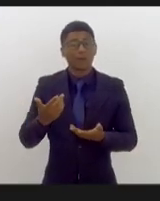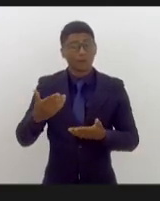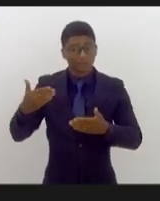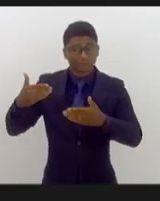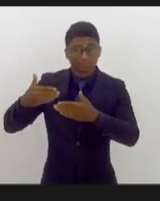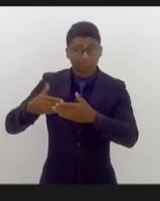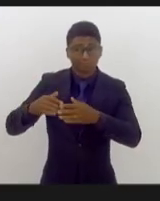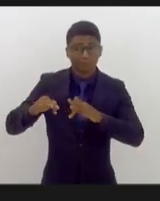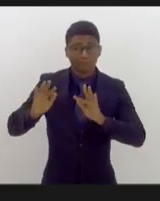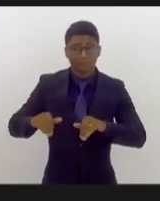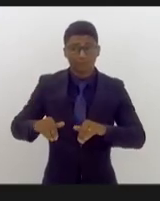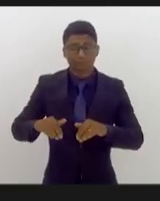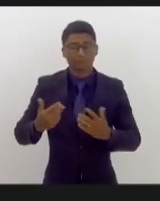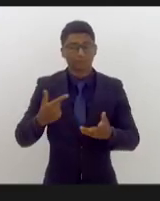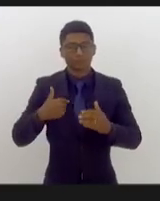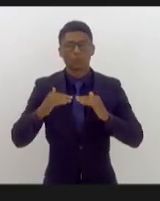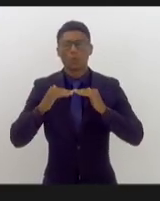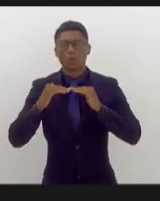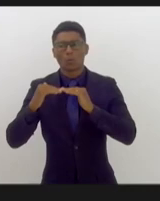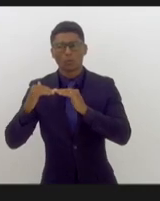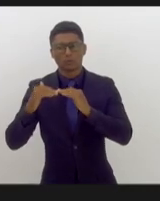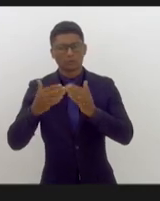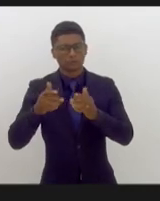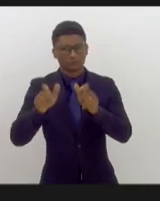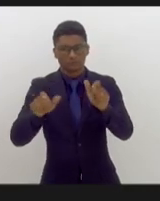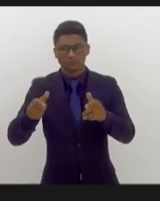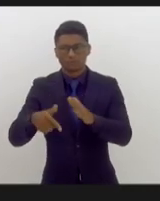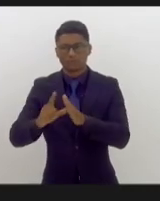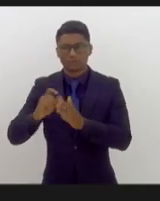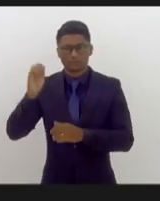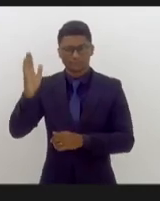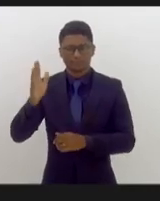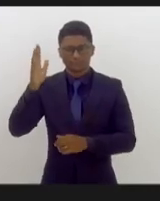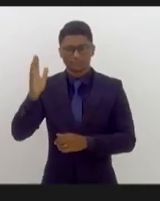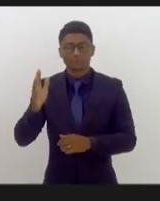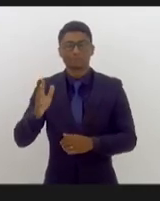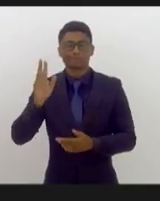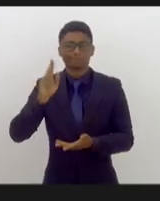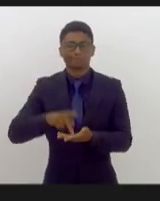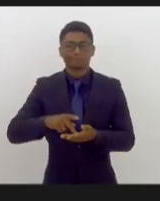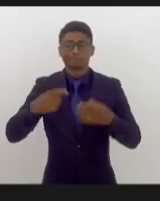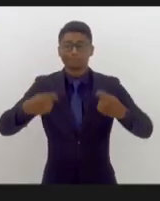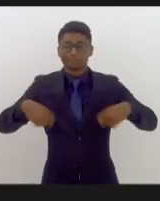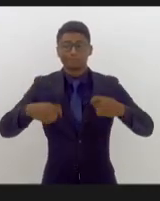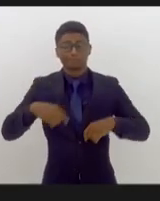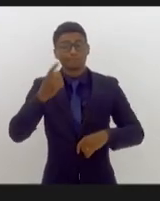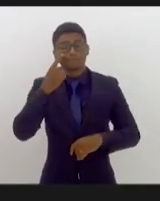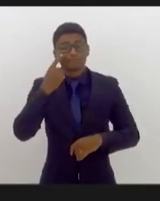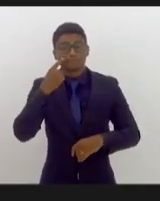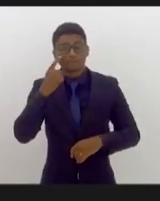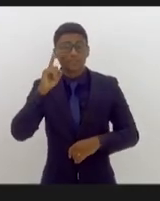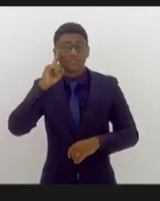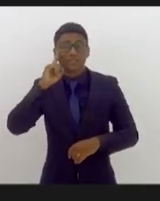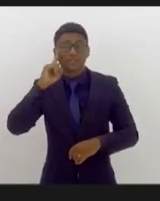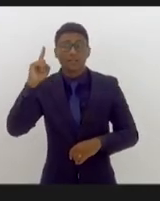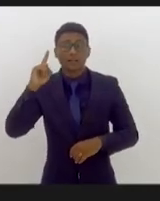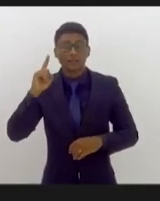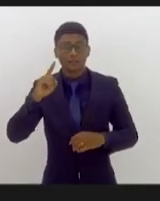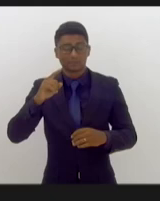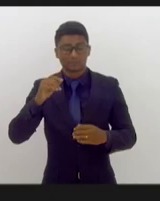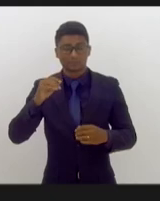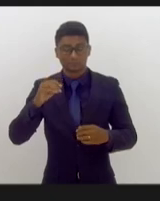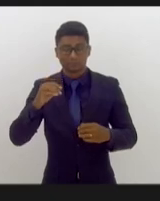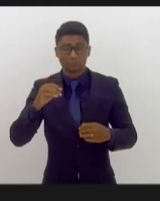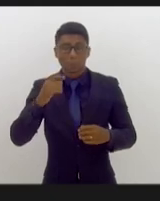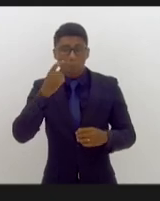os colegas que antecederam, a gente vai precisar revisitar essa vigência do nosso plano, estudar